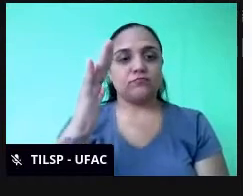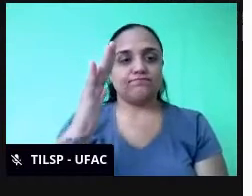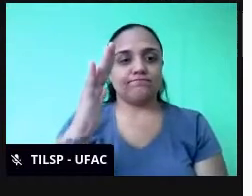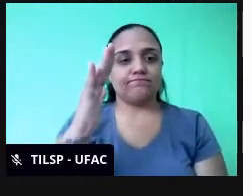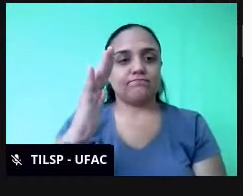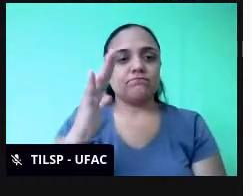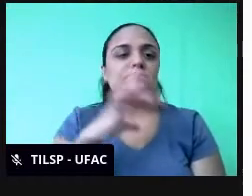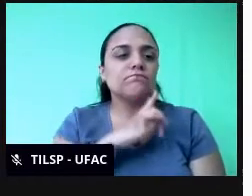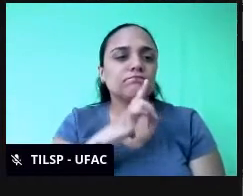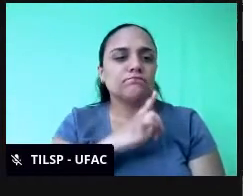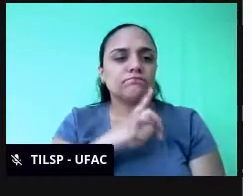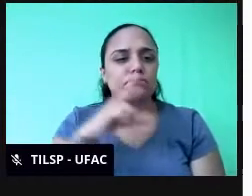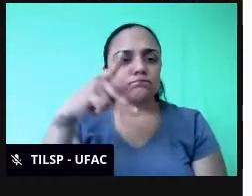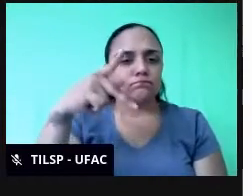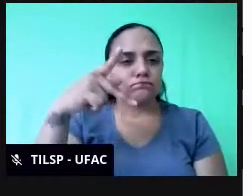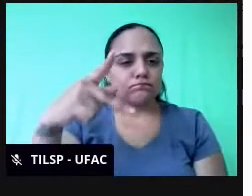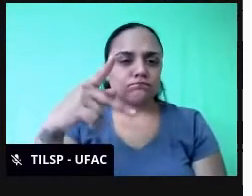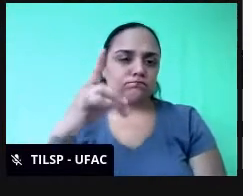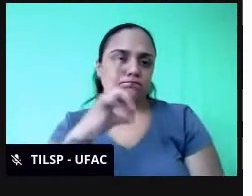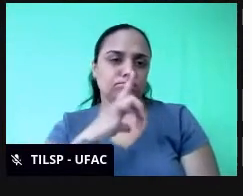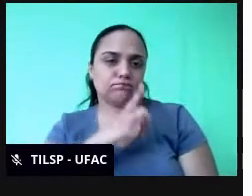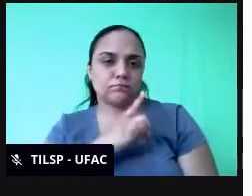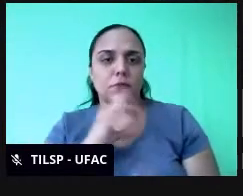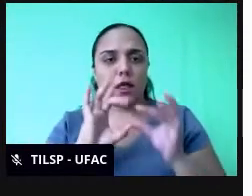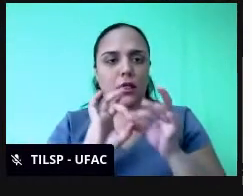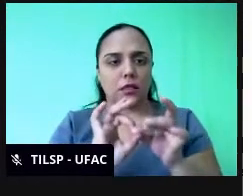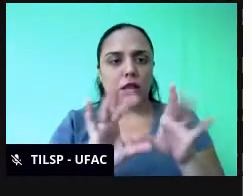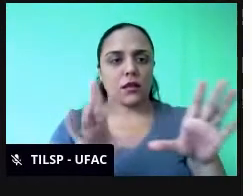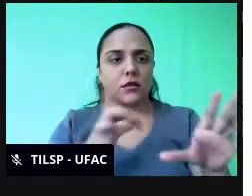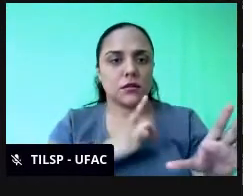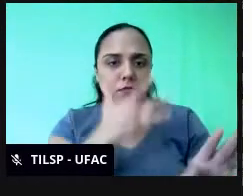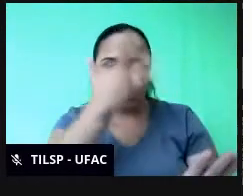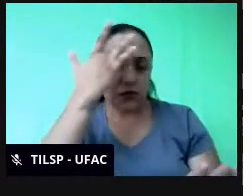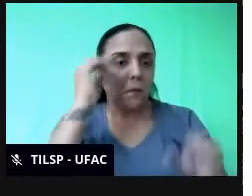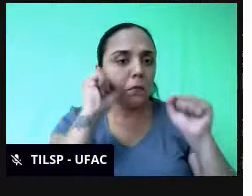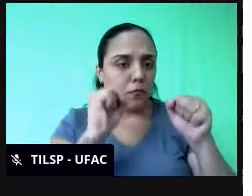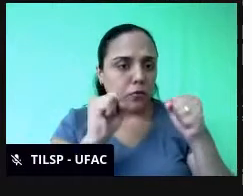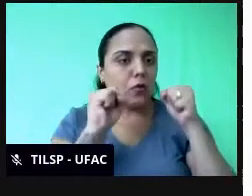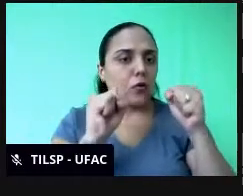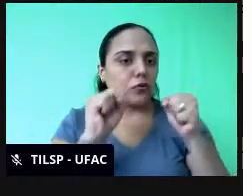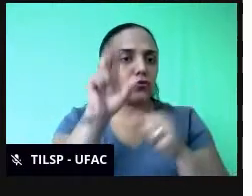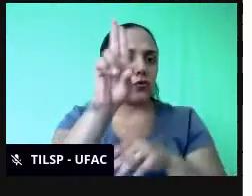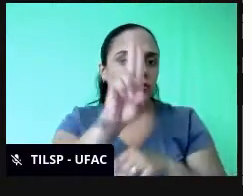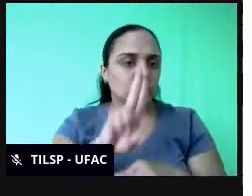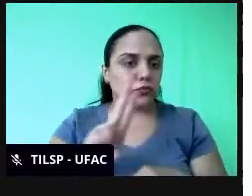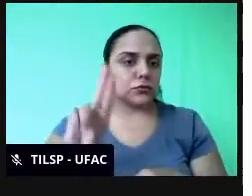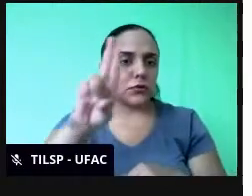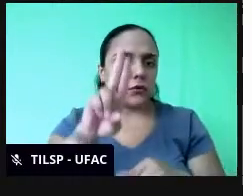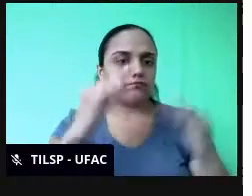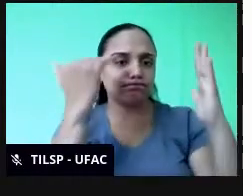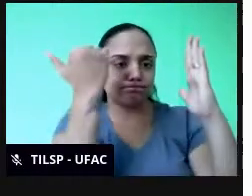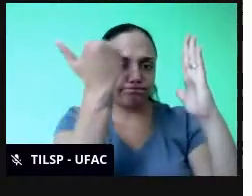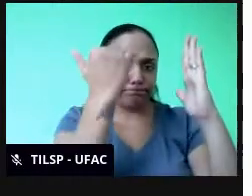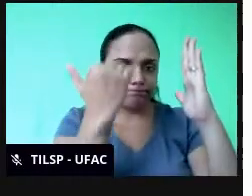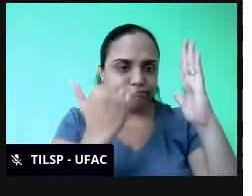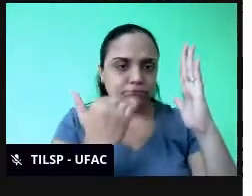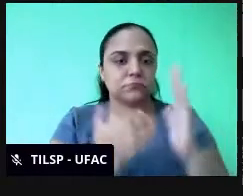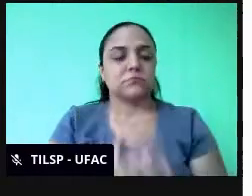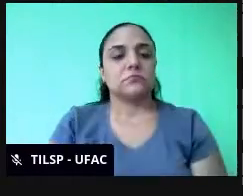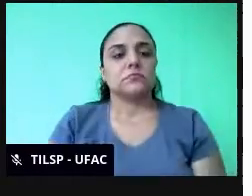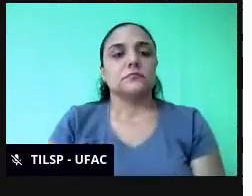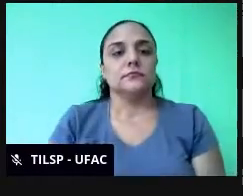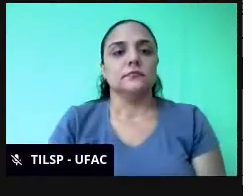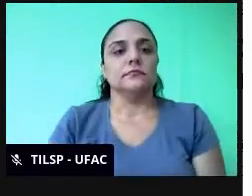produtos proteicos, eles também estão disponíveis e a gente pode utilizá-los também no planejamento alimentar. Temos